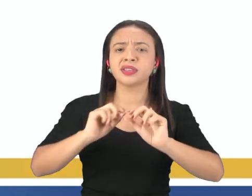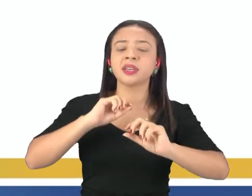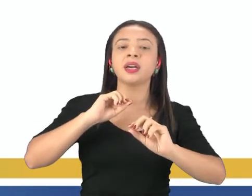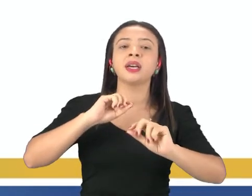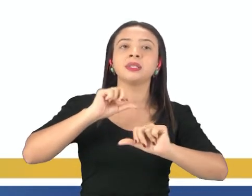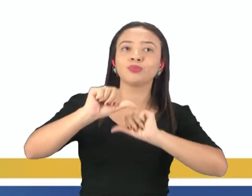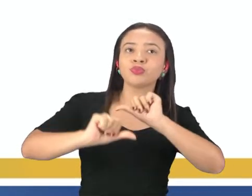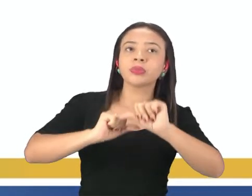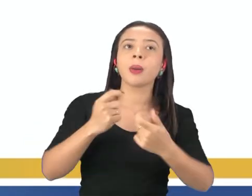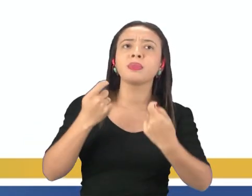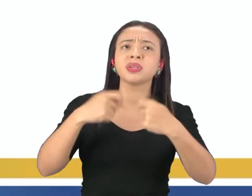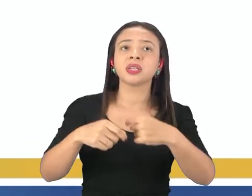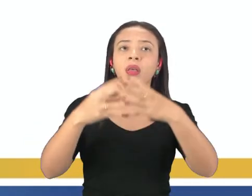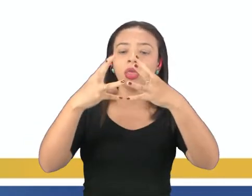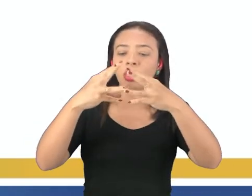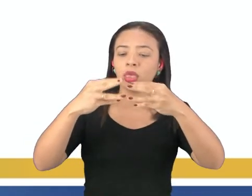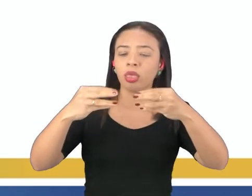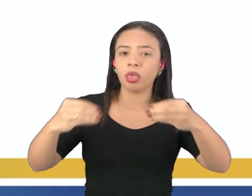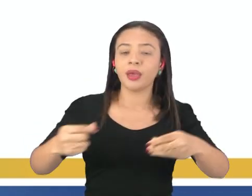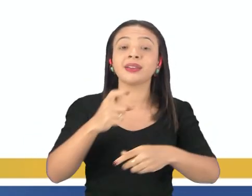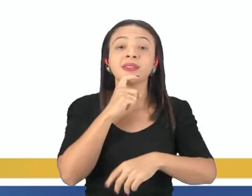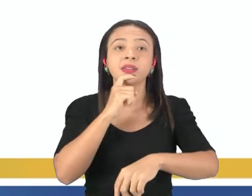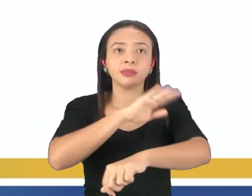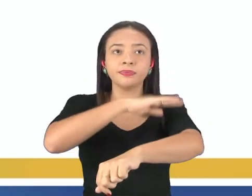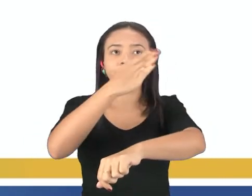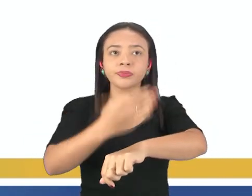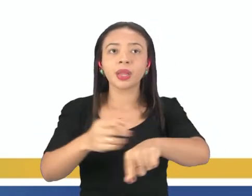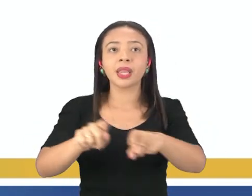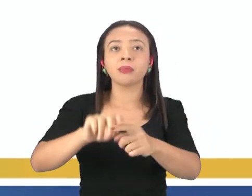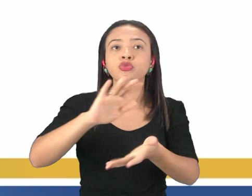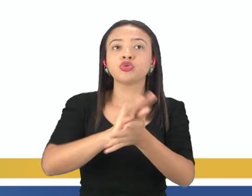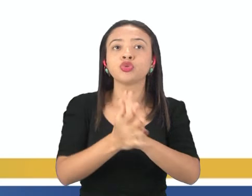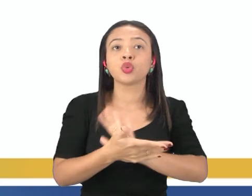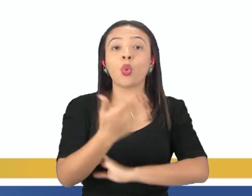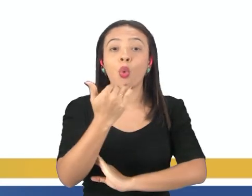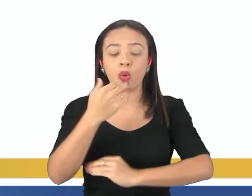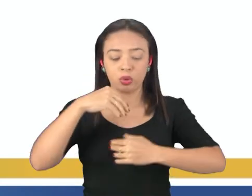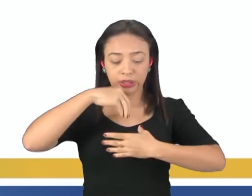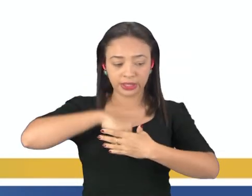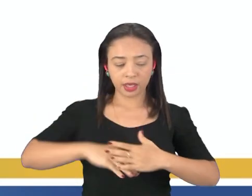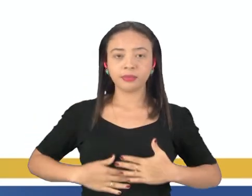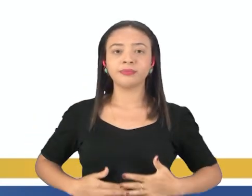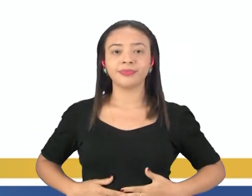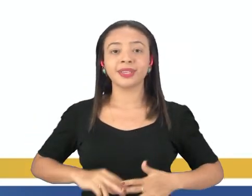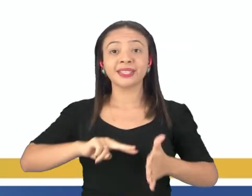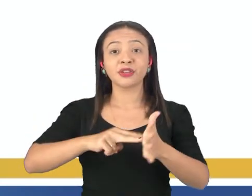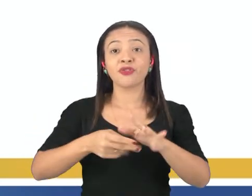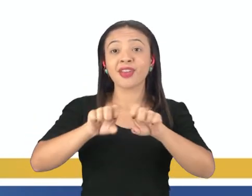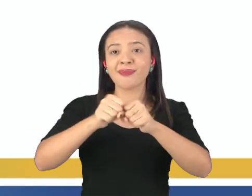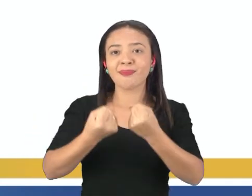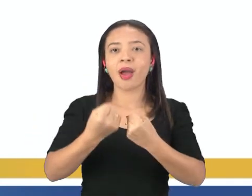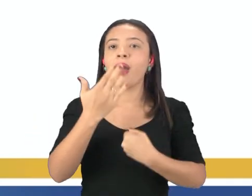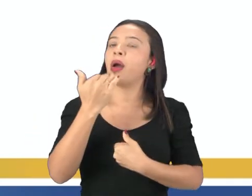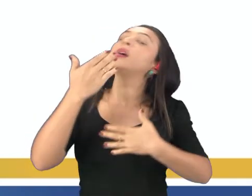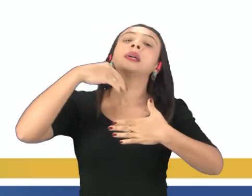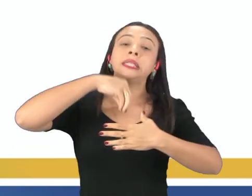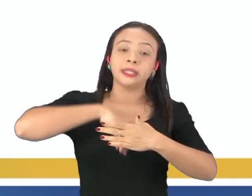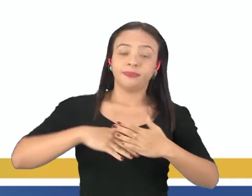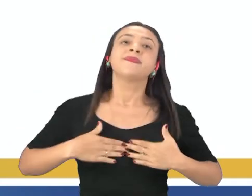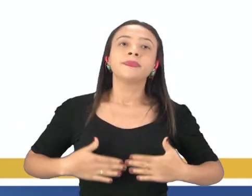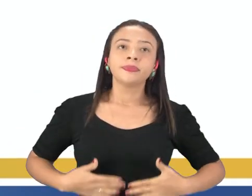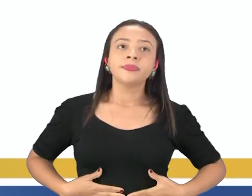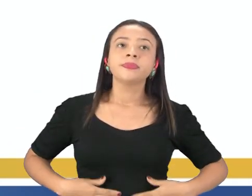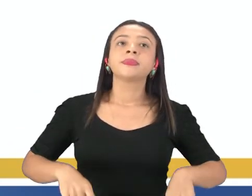transformações. Pode ser o derretimento das geleiras, degradação dos alimentos no organismo, que seria a quebra desses alimentos dentro do nosso